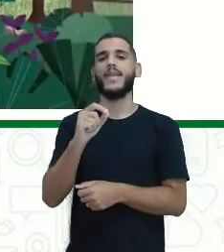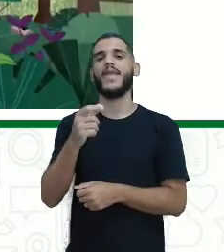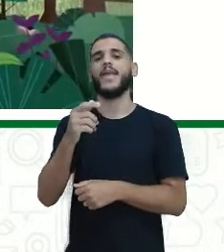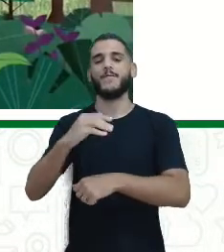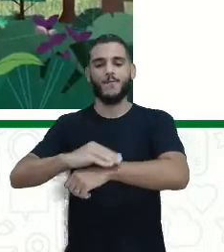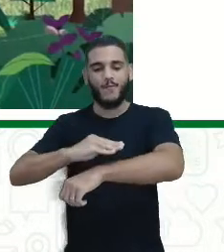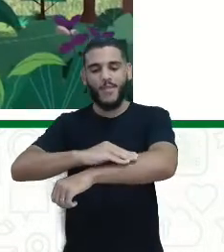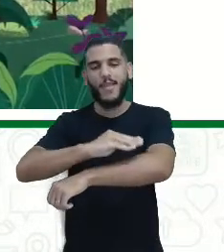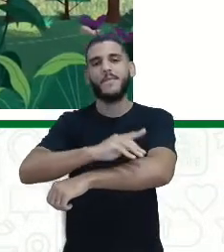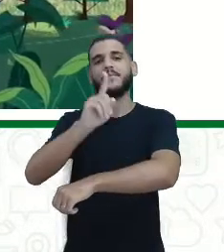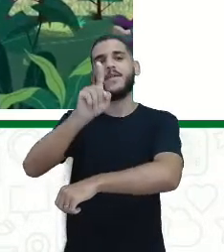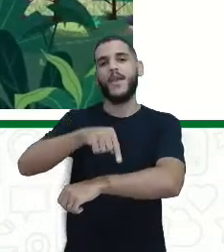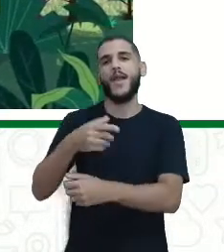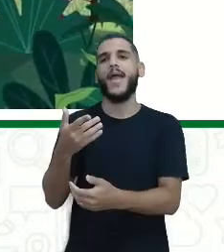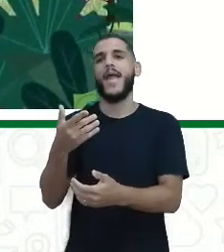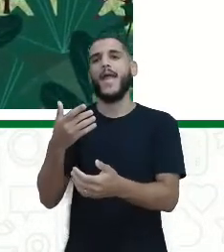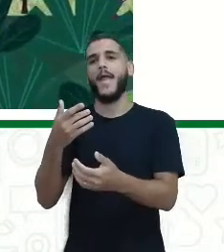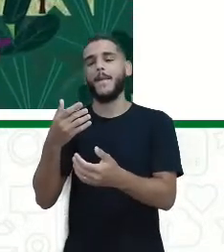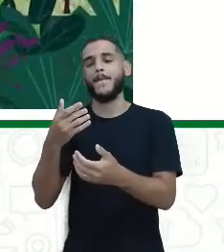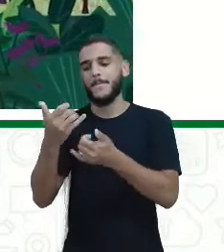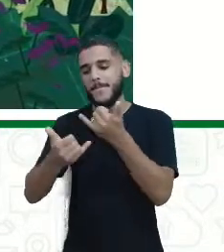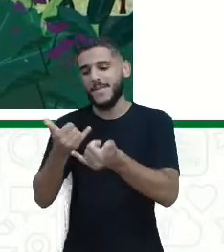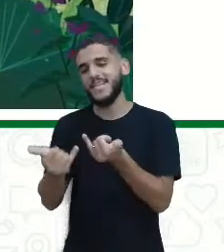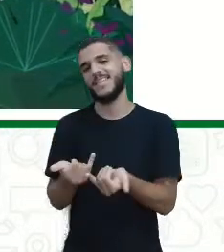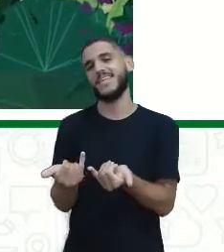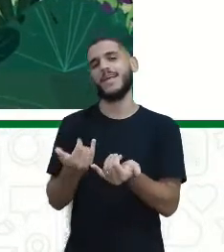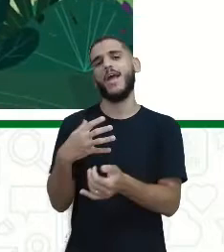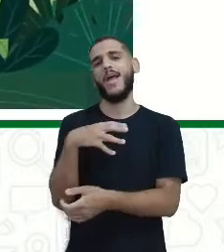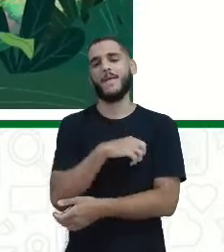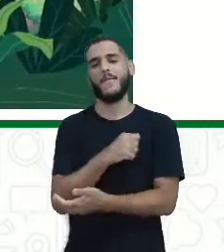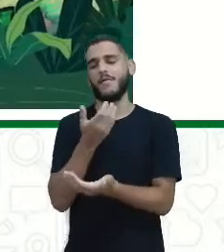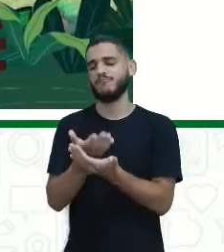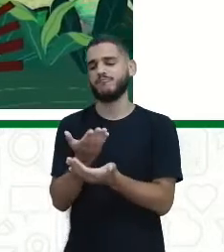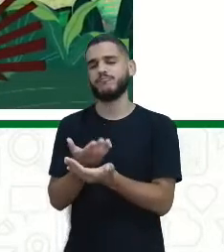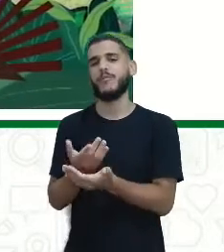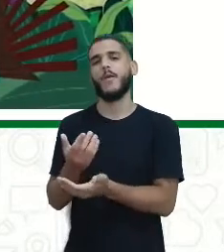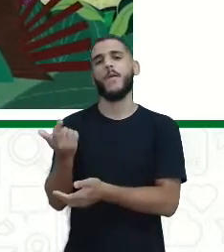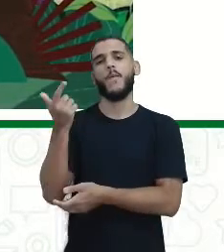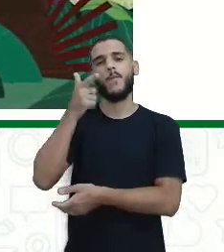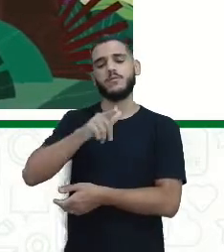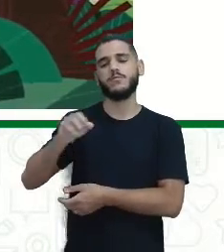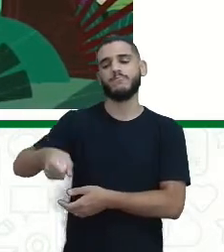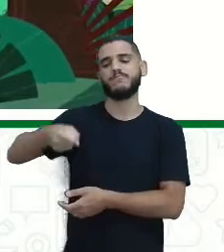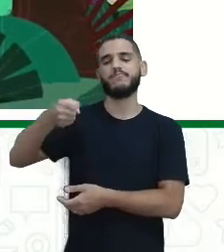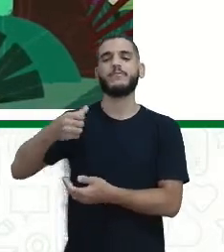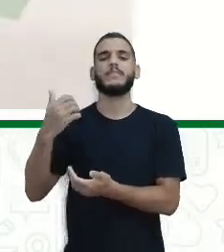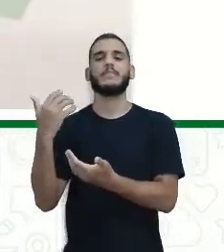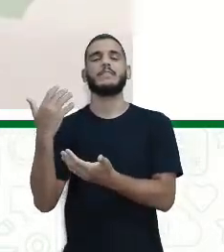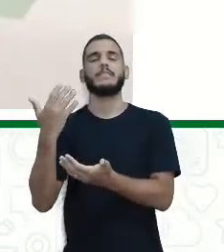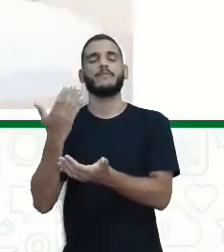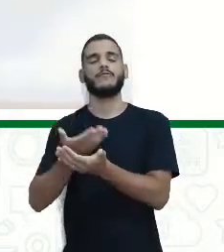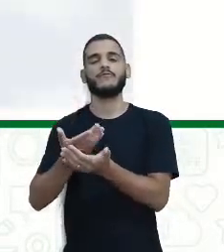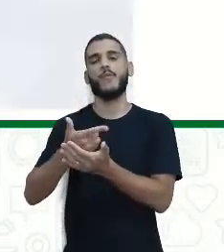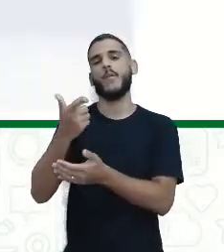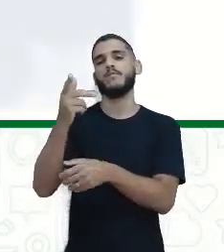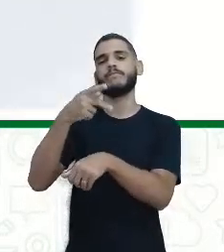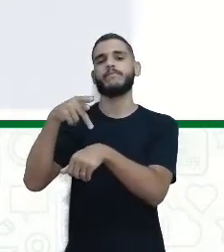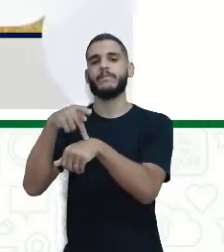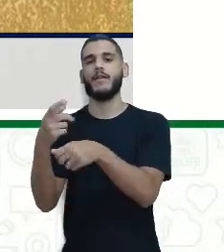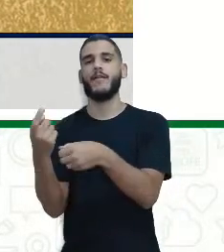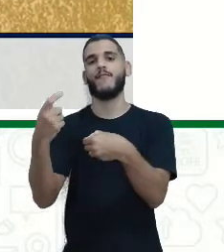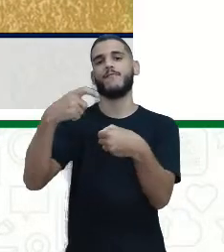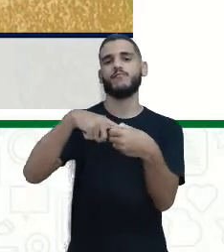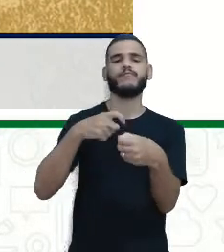colares. Wangari amava estudar e conseguiu uma bolsa de estudos em outro país. Voltou